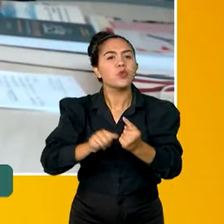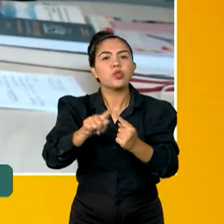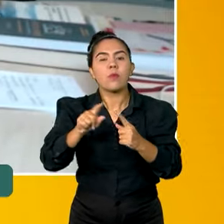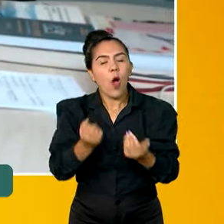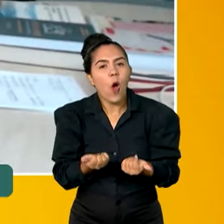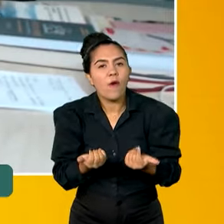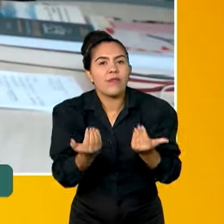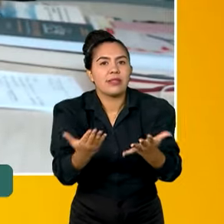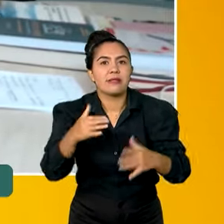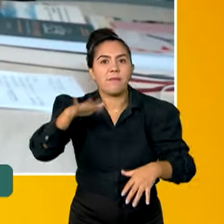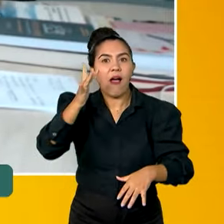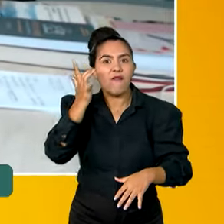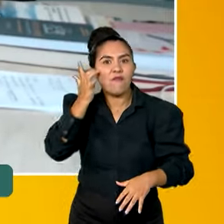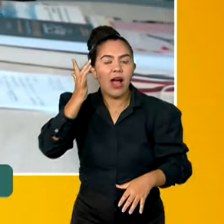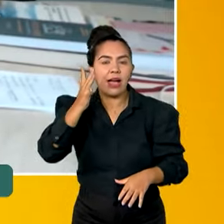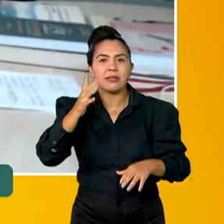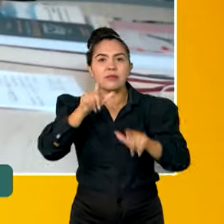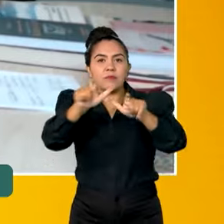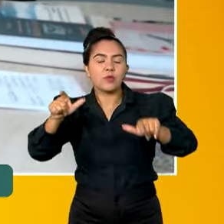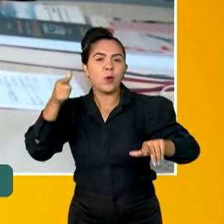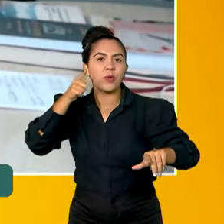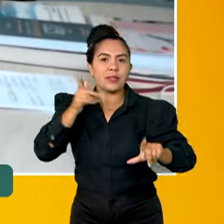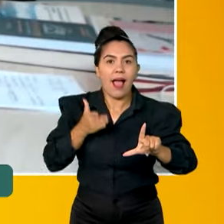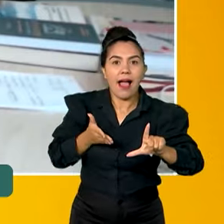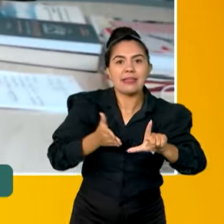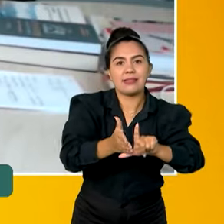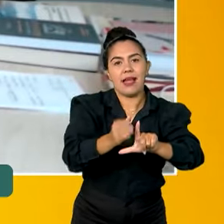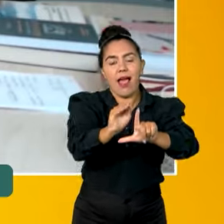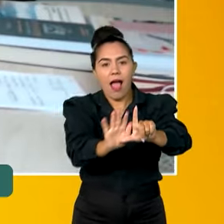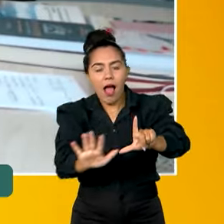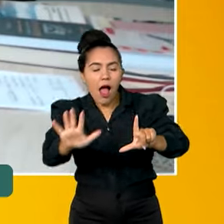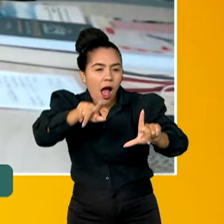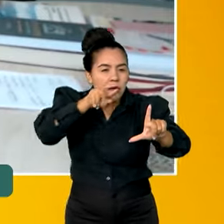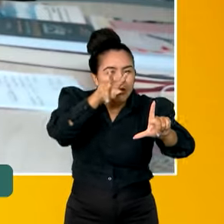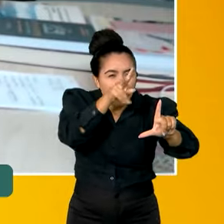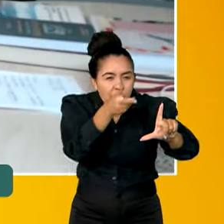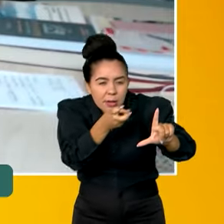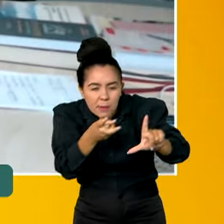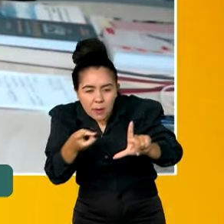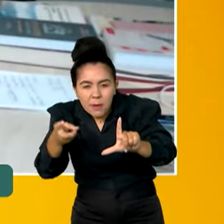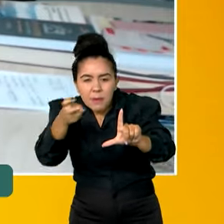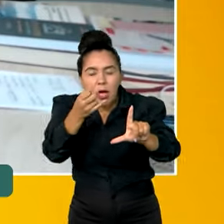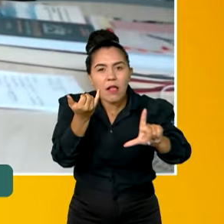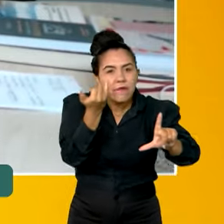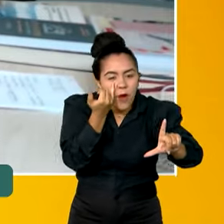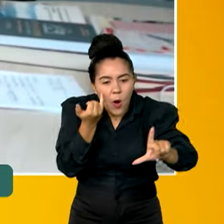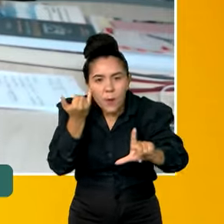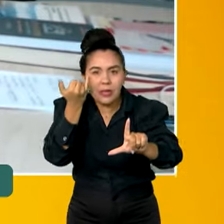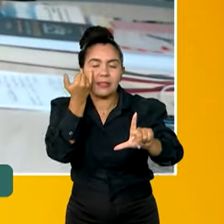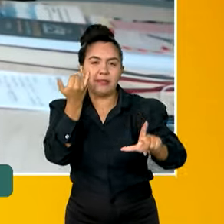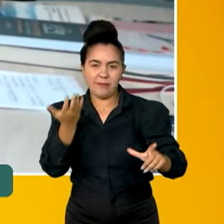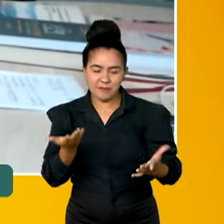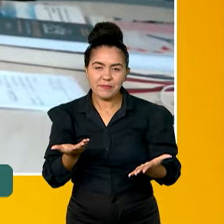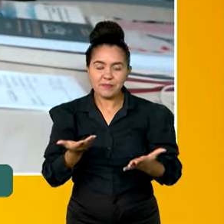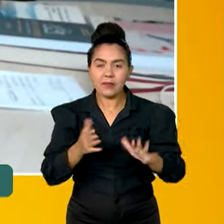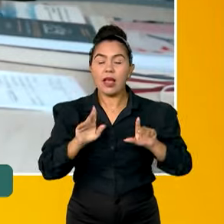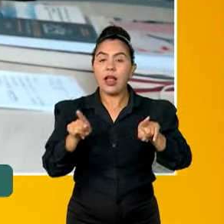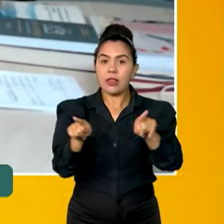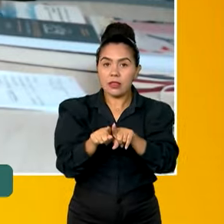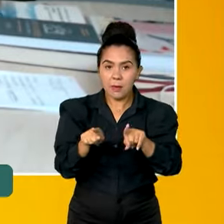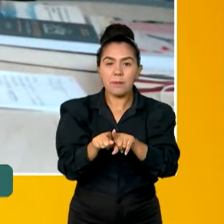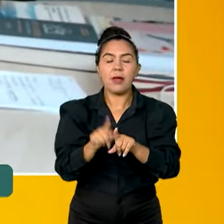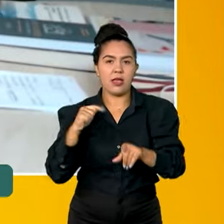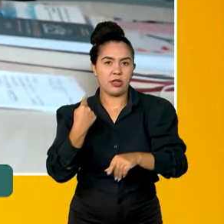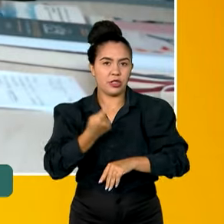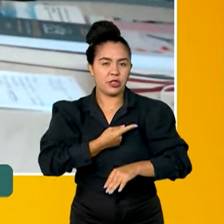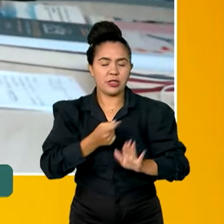a navegação e tornar, então, mais acessíveis as informações àqueles usuários do portal. Nós também fizemos